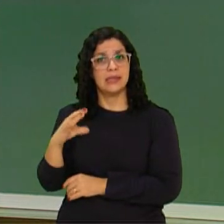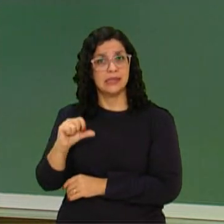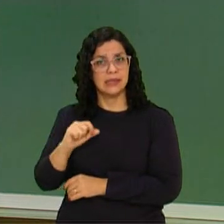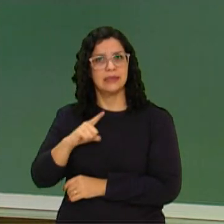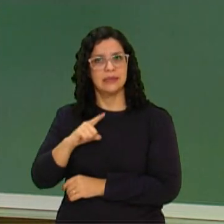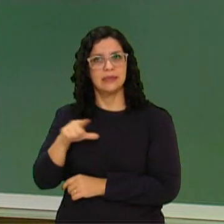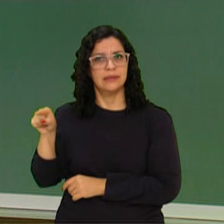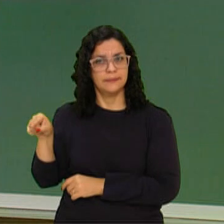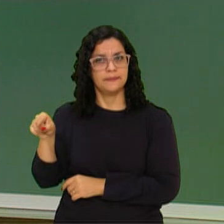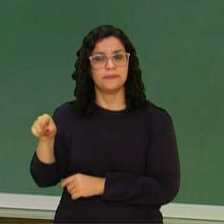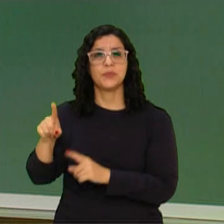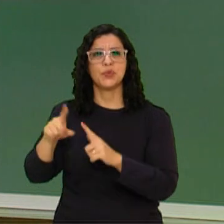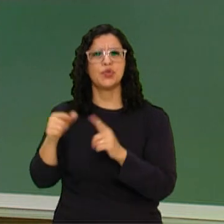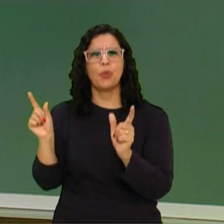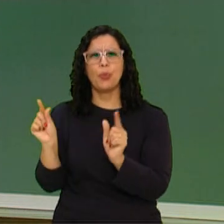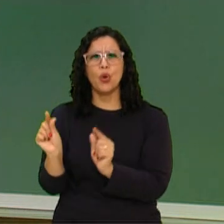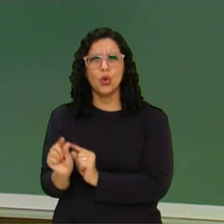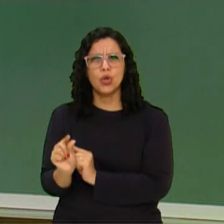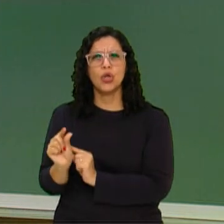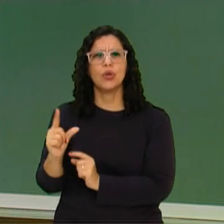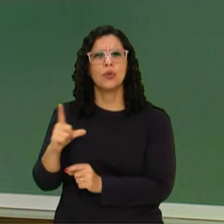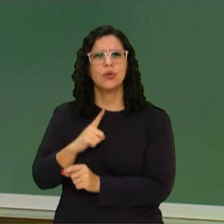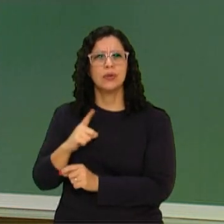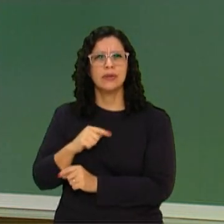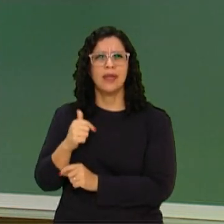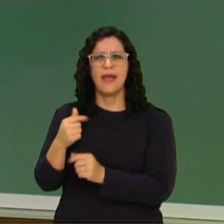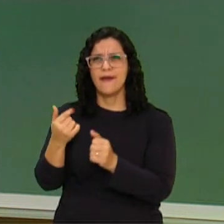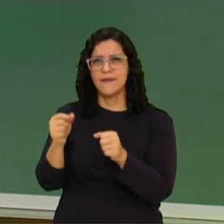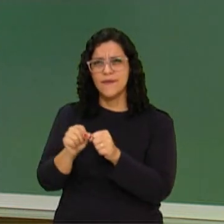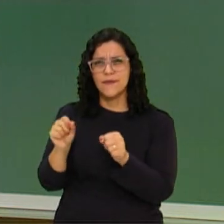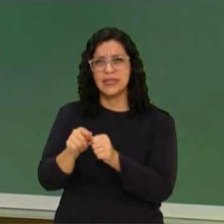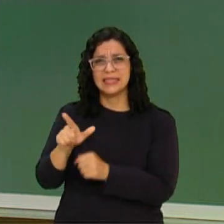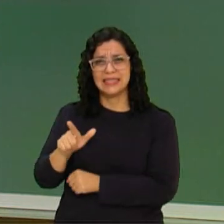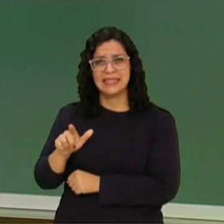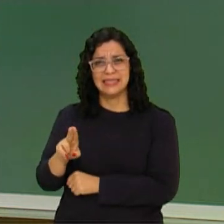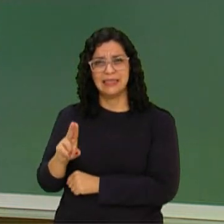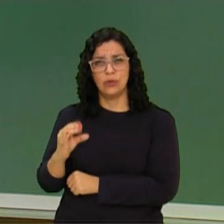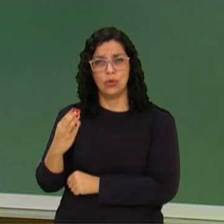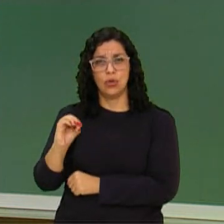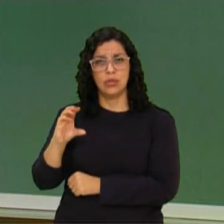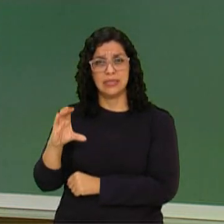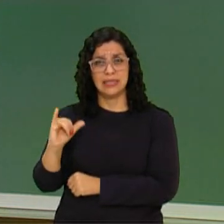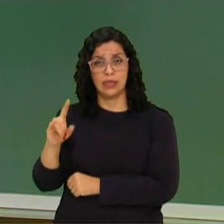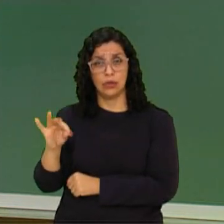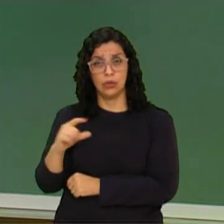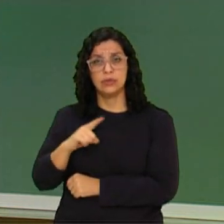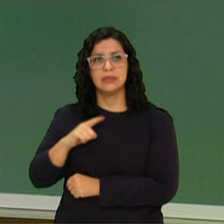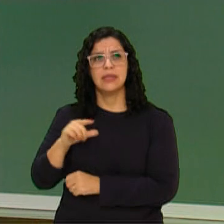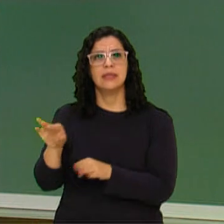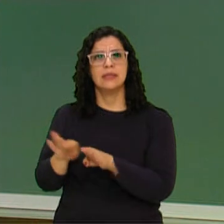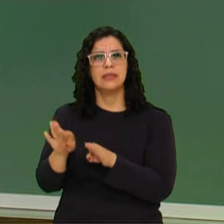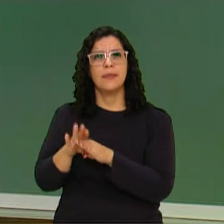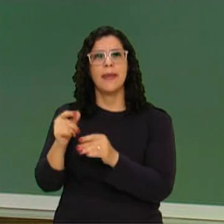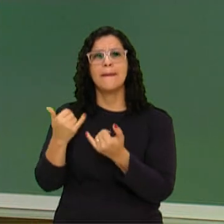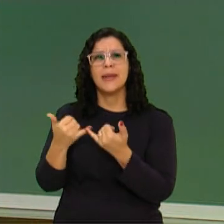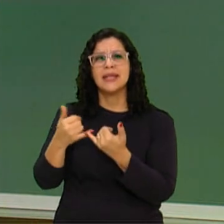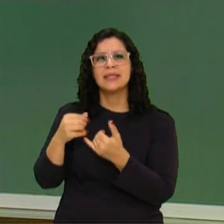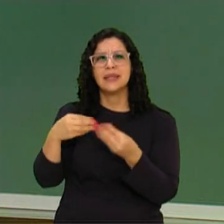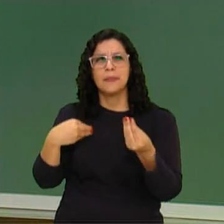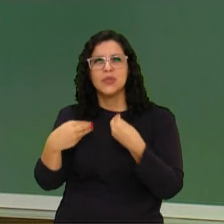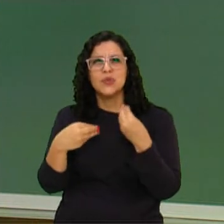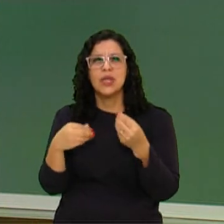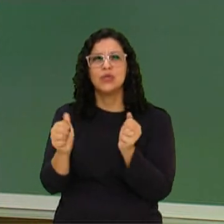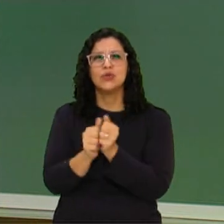Uma parte assim pequeníssima chamada, né, formada por leucócitos, né, e aqui em cima o plasma misturado com